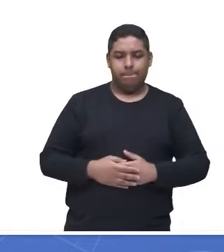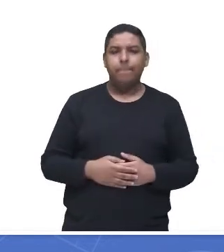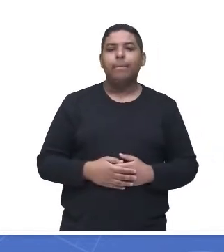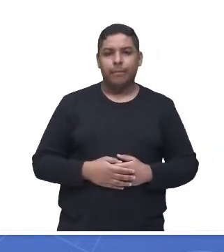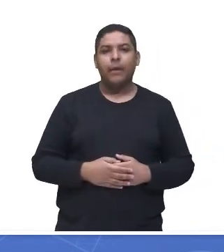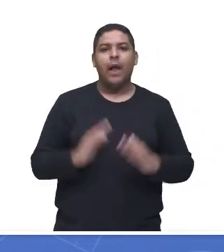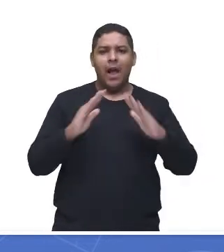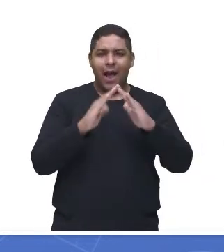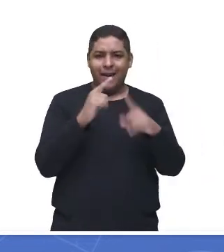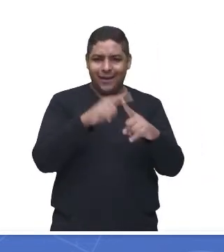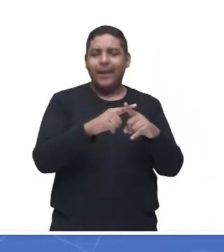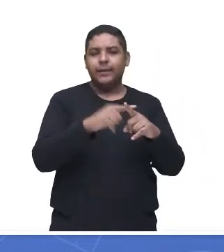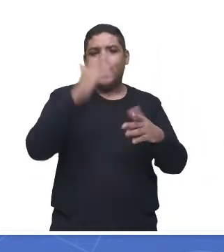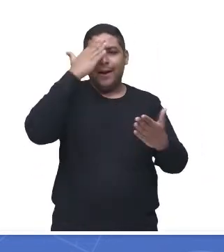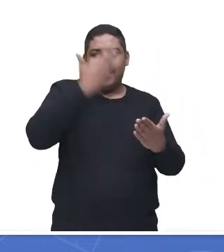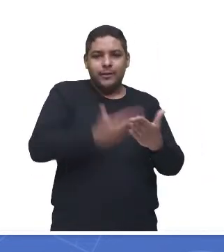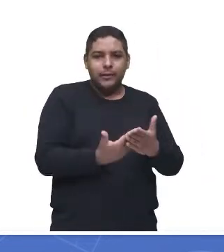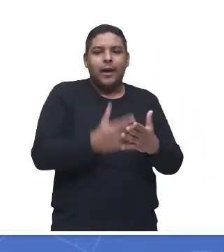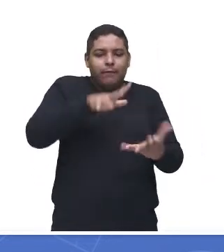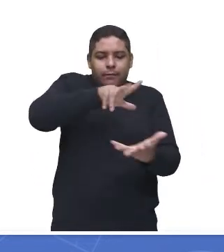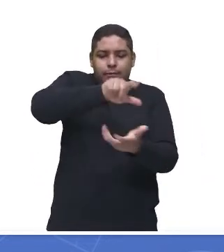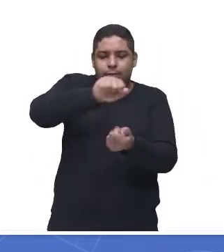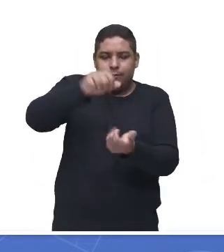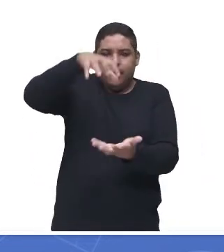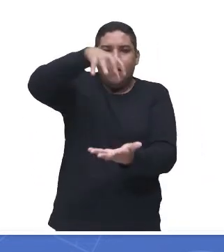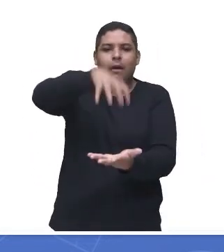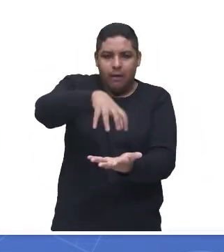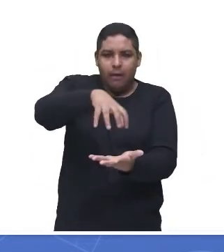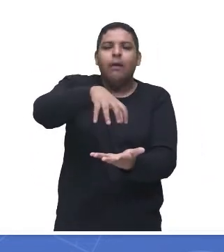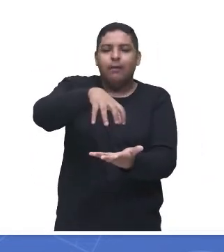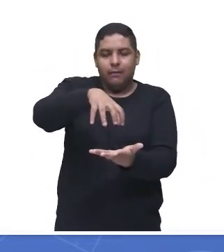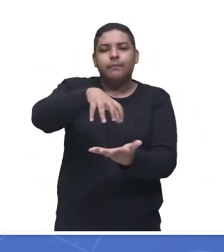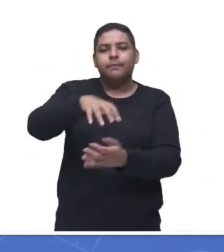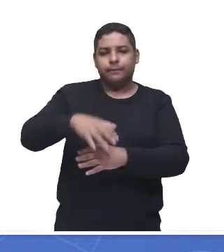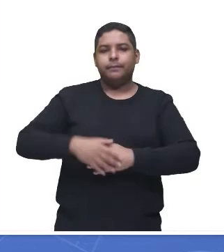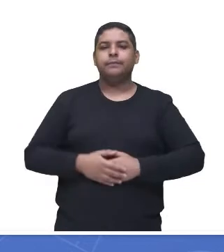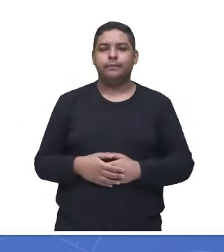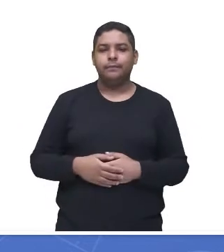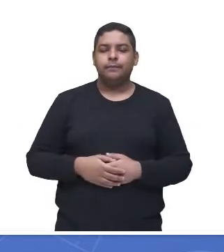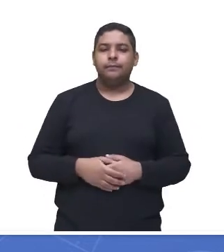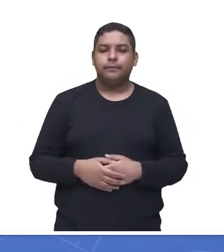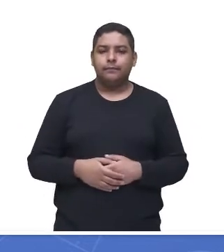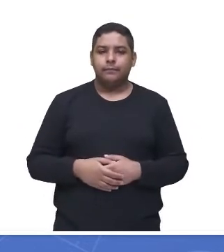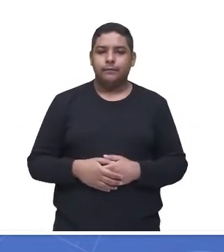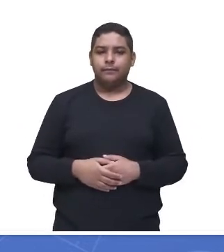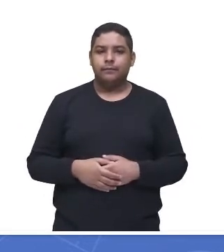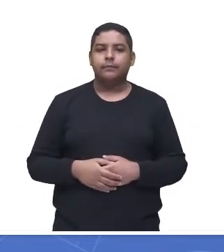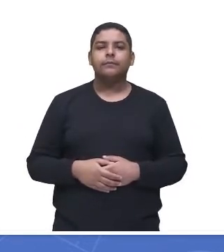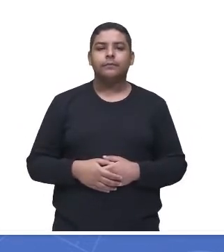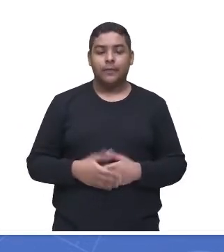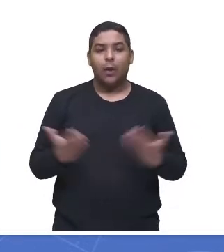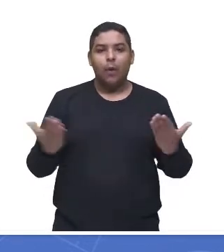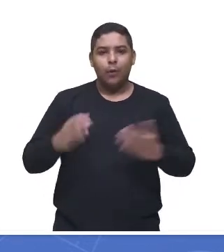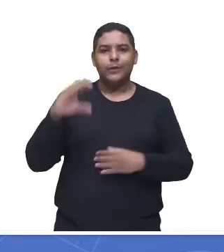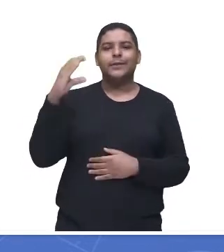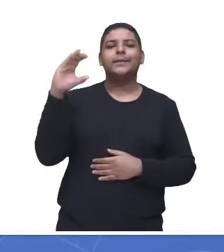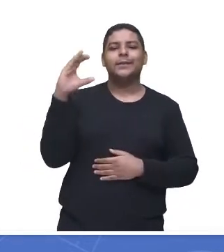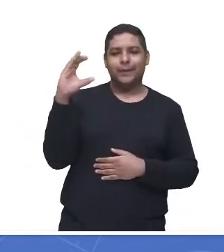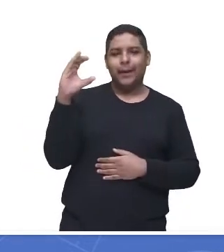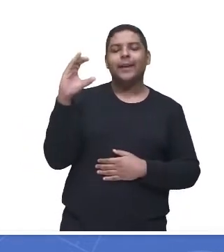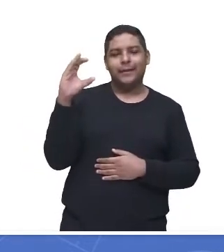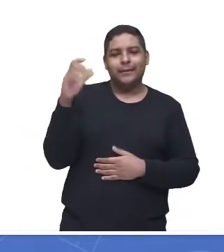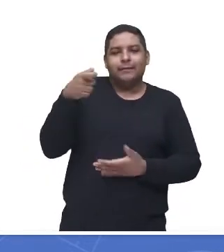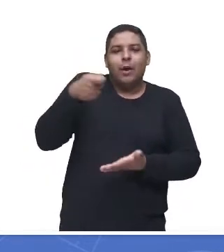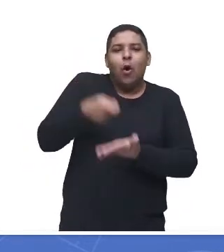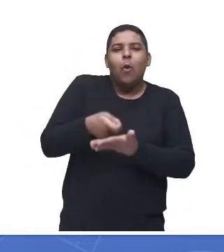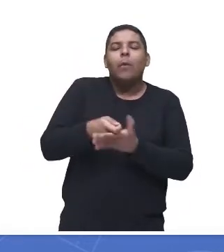geocêntrico. Então, eles disseram que é isso. Então, para você ver, ó, e hoje nós temos, a ciência hoje comprova isso, né, no livro de